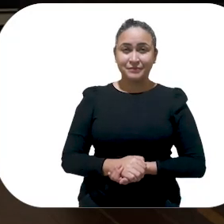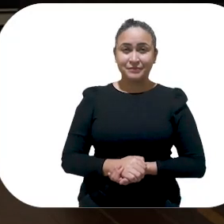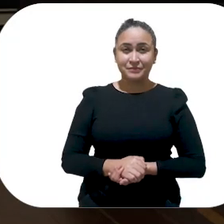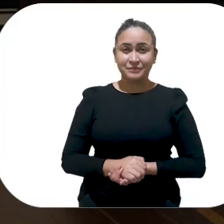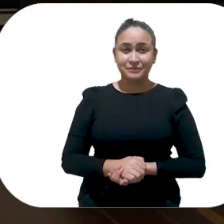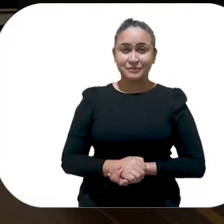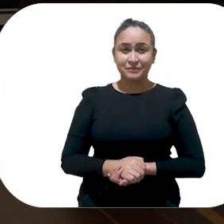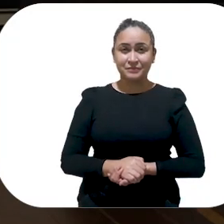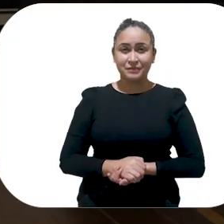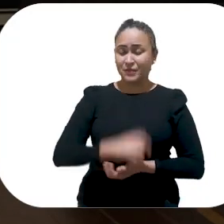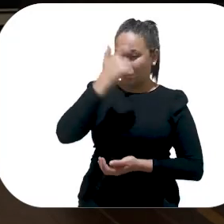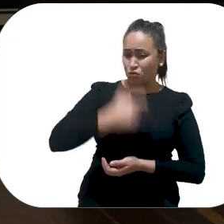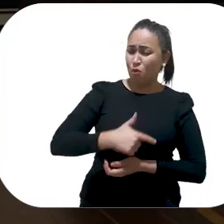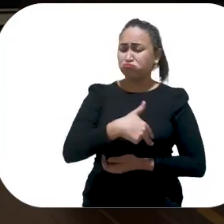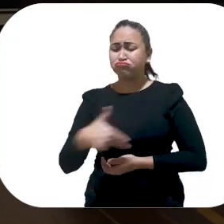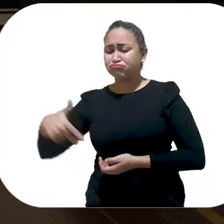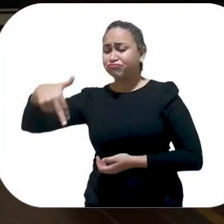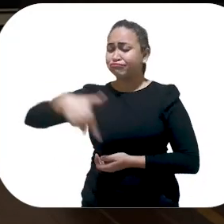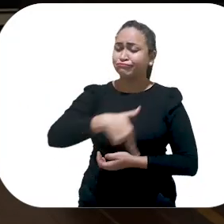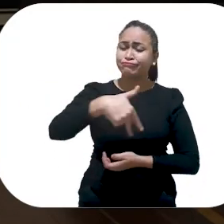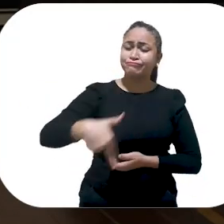Sou andante que voa.